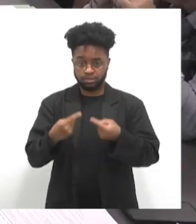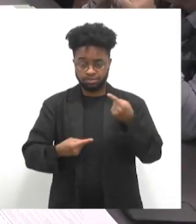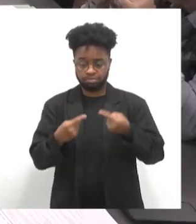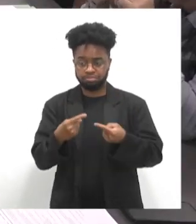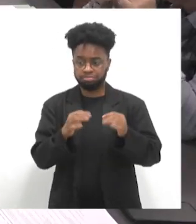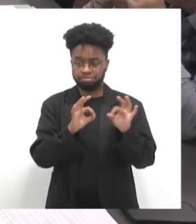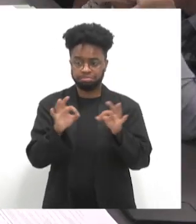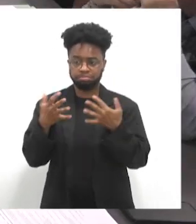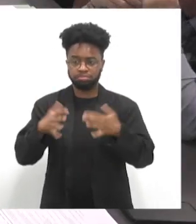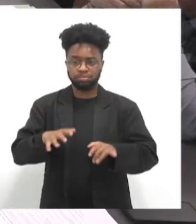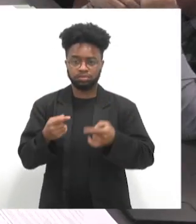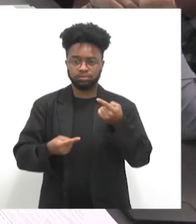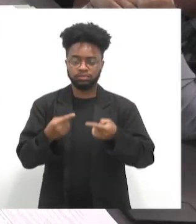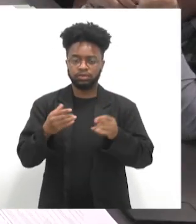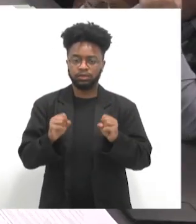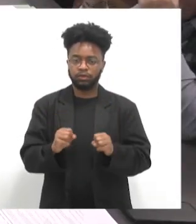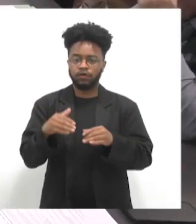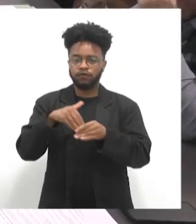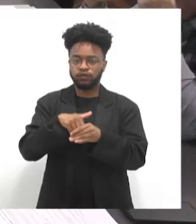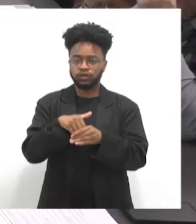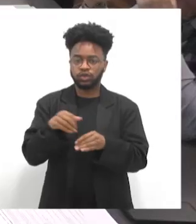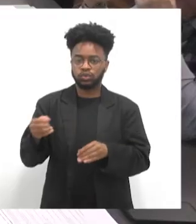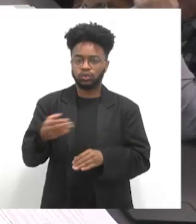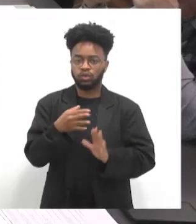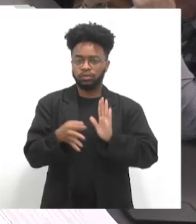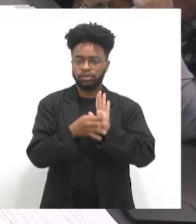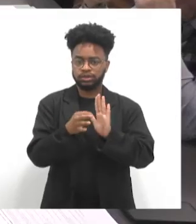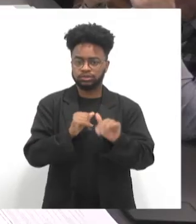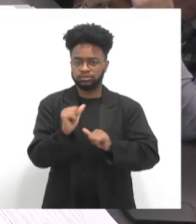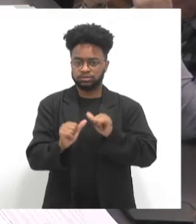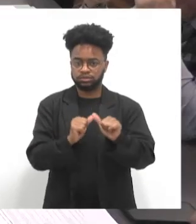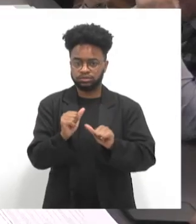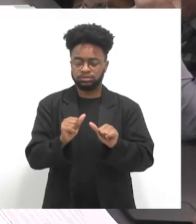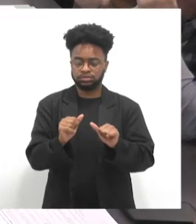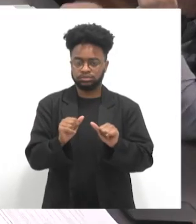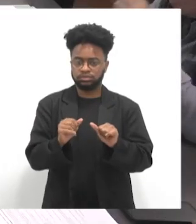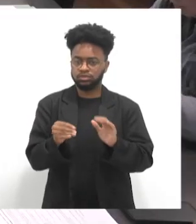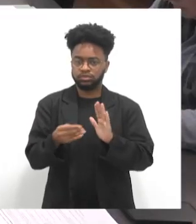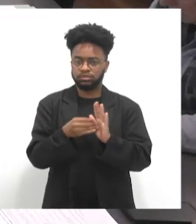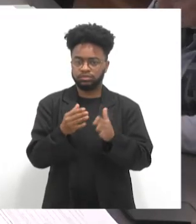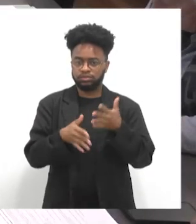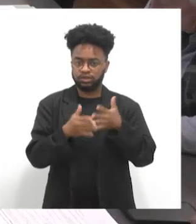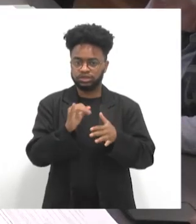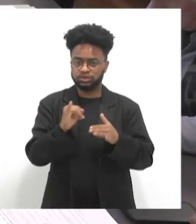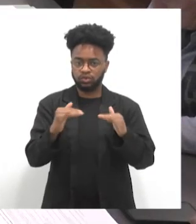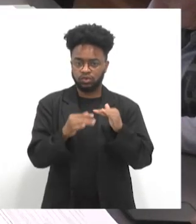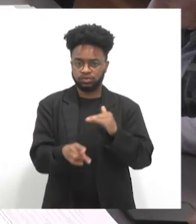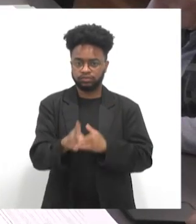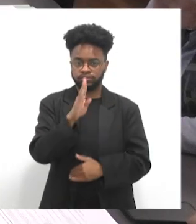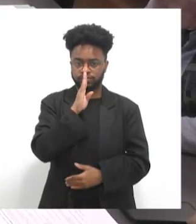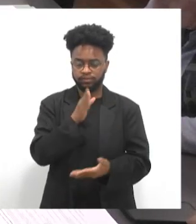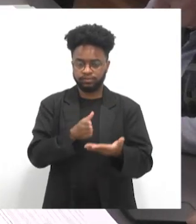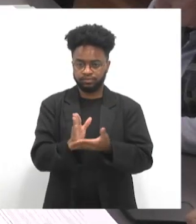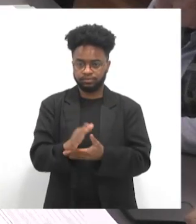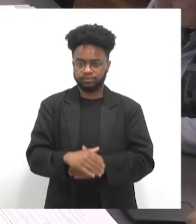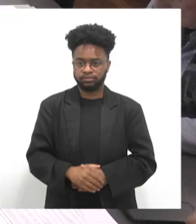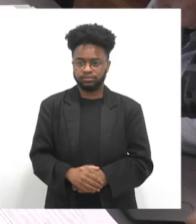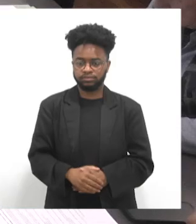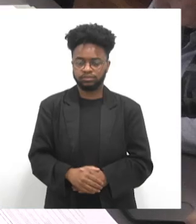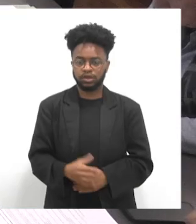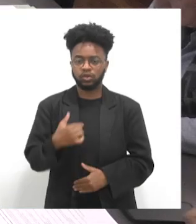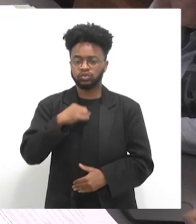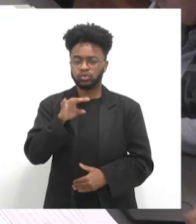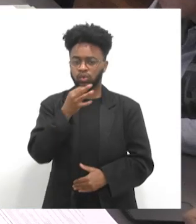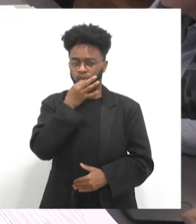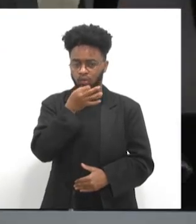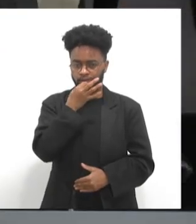não havendo quem queira discutir, em votação, o novo parecer alterado pela prejudicabilidade. Senhores que aprovam permaneçam como estão, aprovado. Eu ia só fazer um